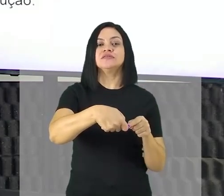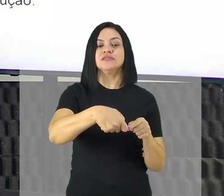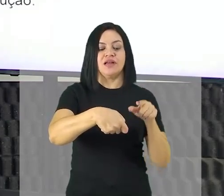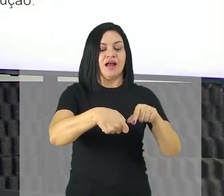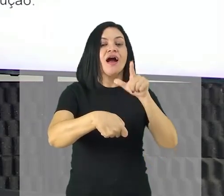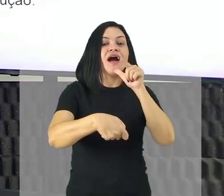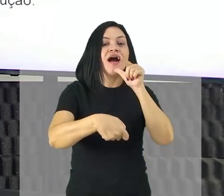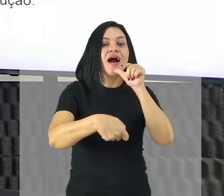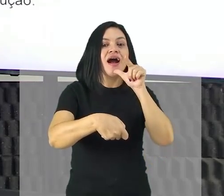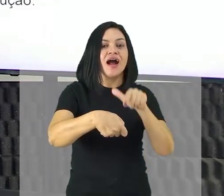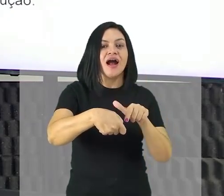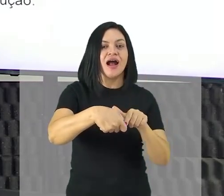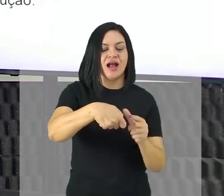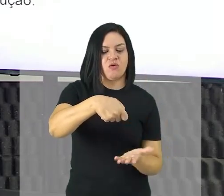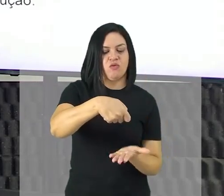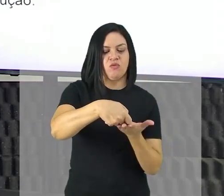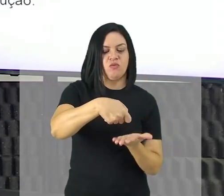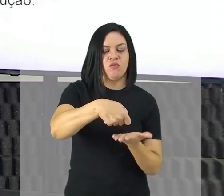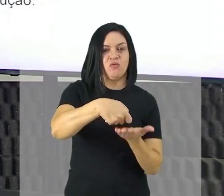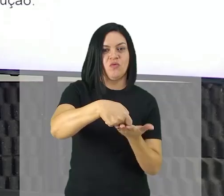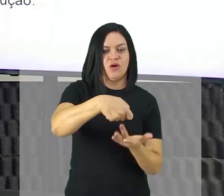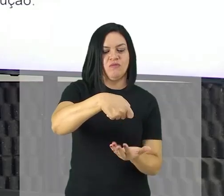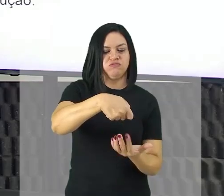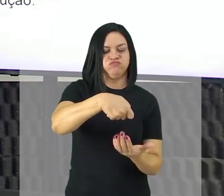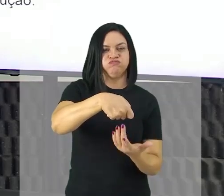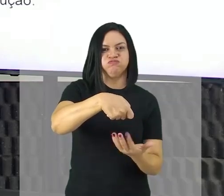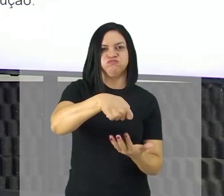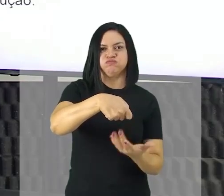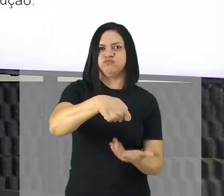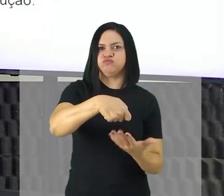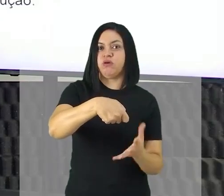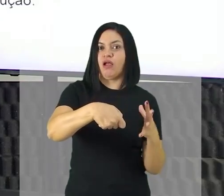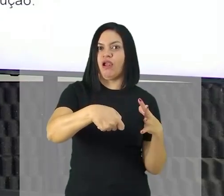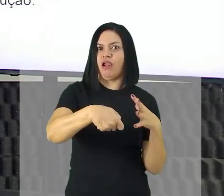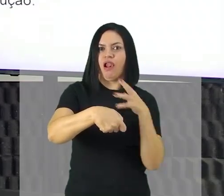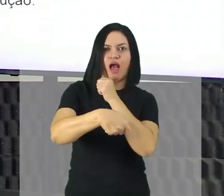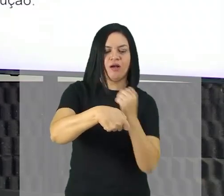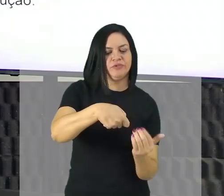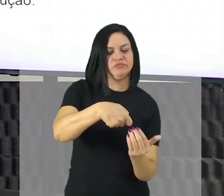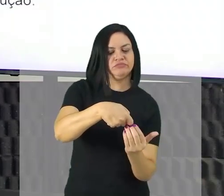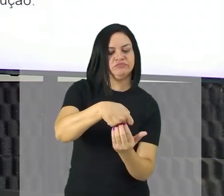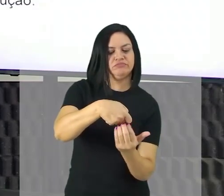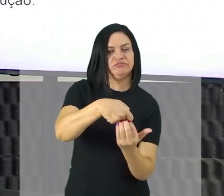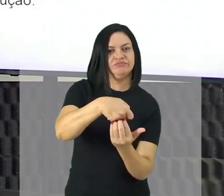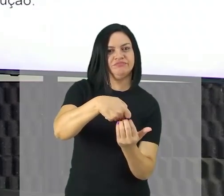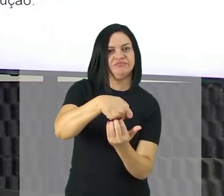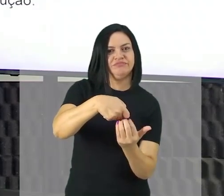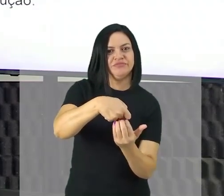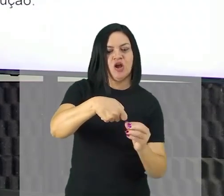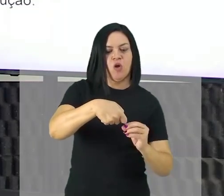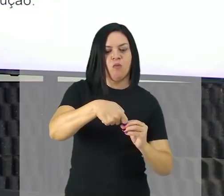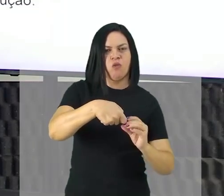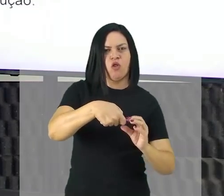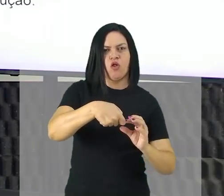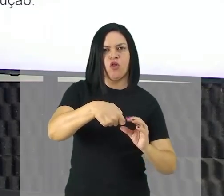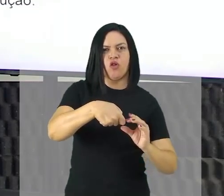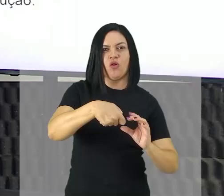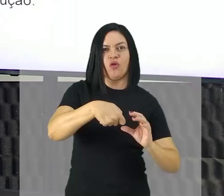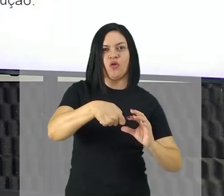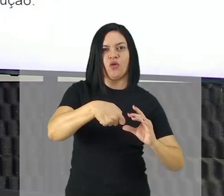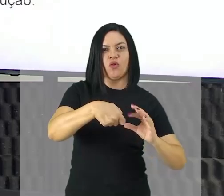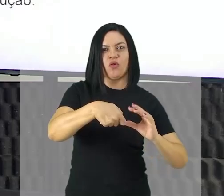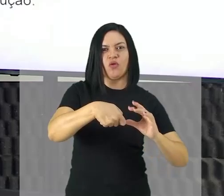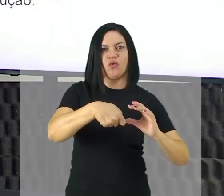água mais próxima da chama, ela vai aquecer mais rápido. No que ela aquece, o volume dela aumenta, a densidade